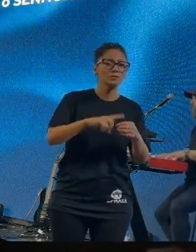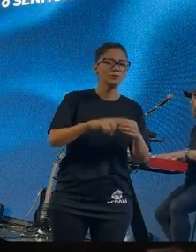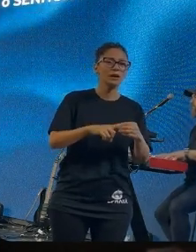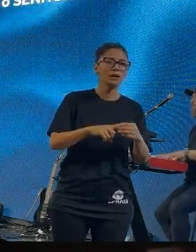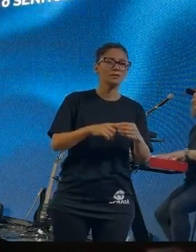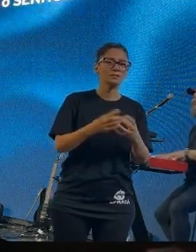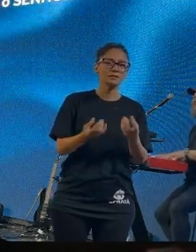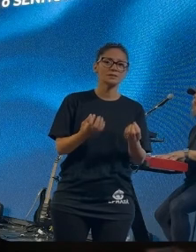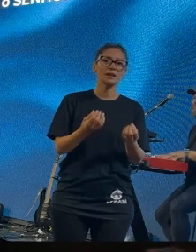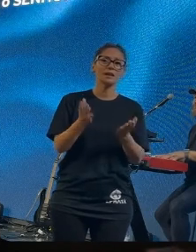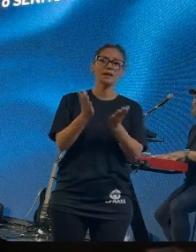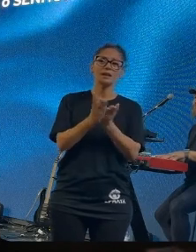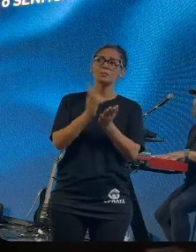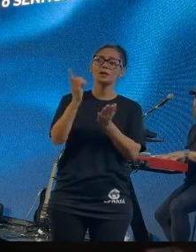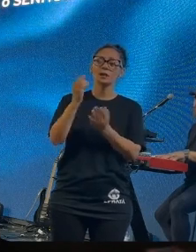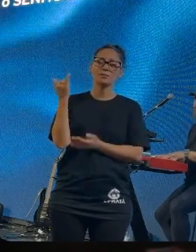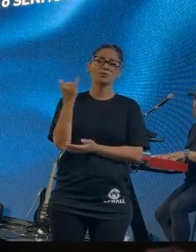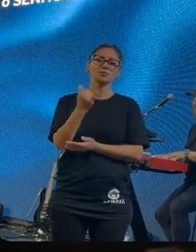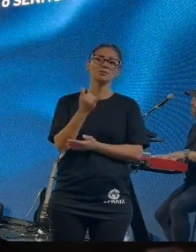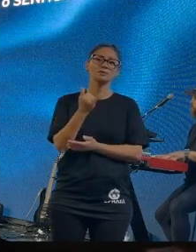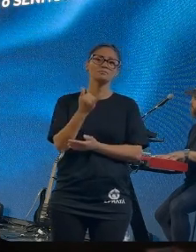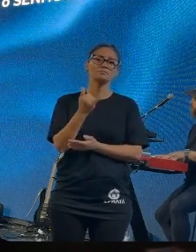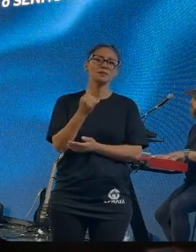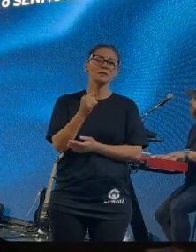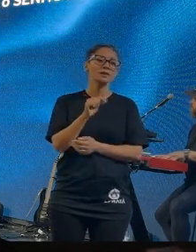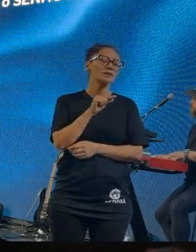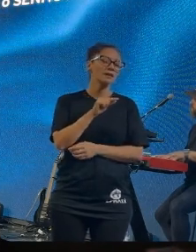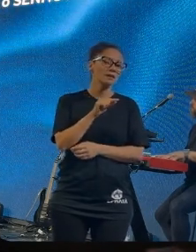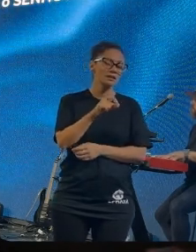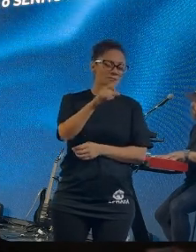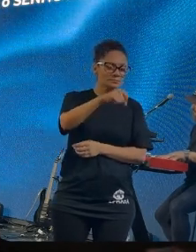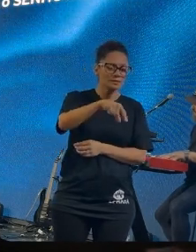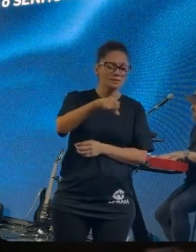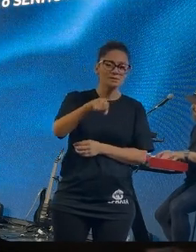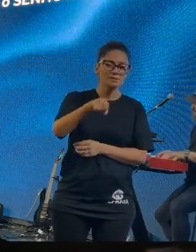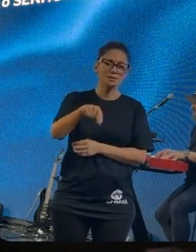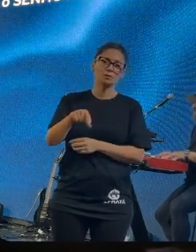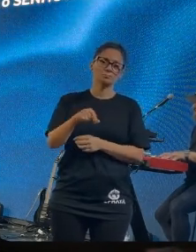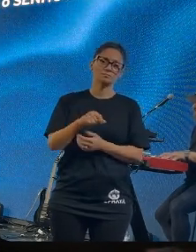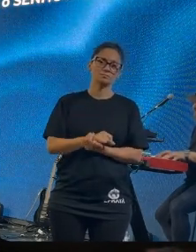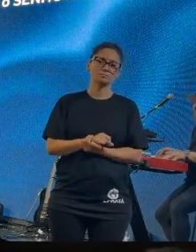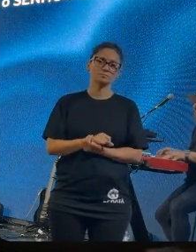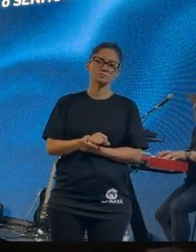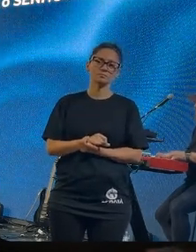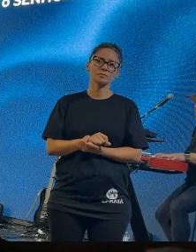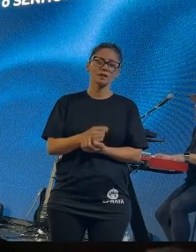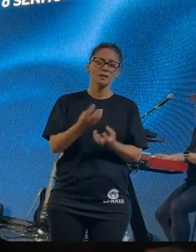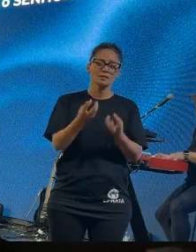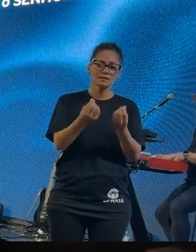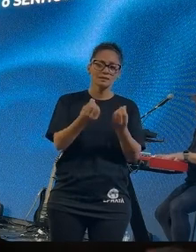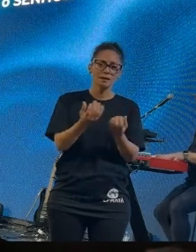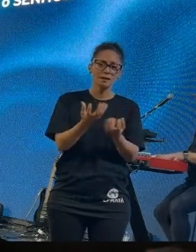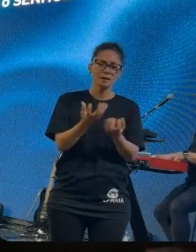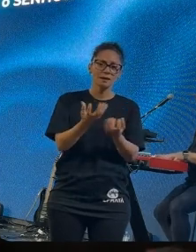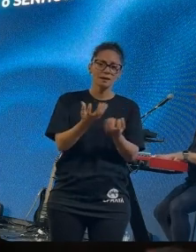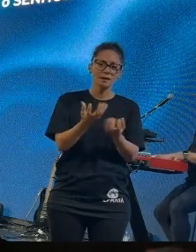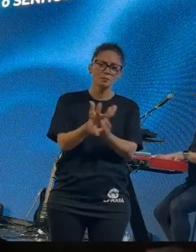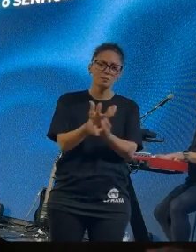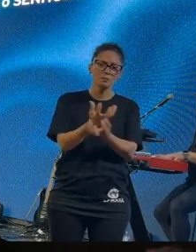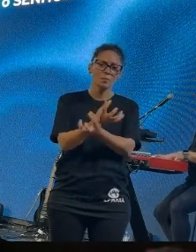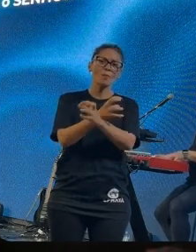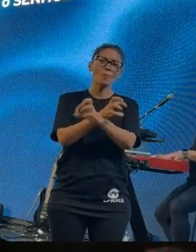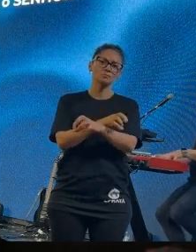ele semeou. Nessa terra que não nascia nada, a palavra vai dizer que